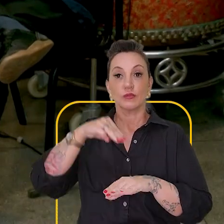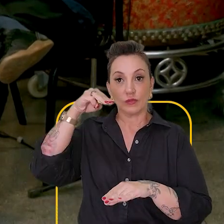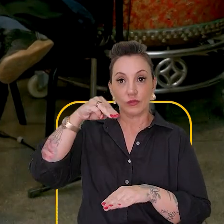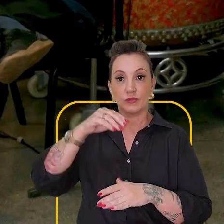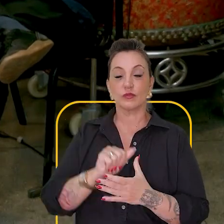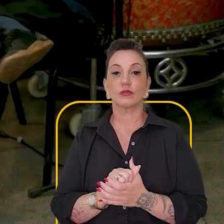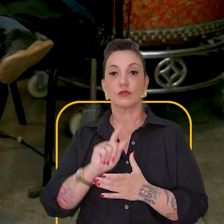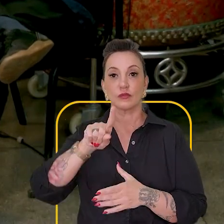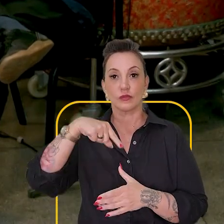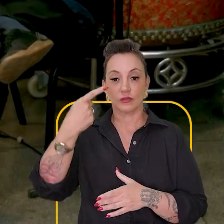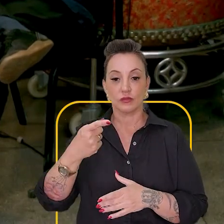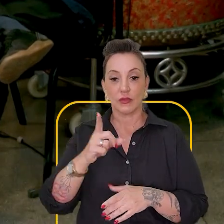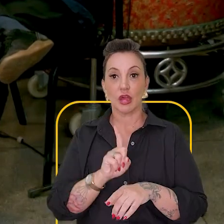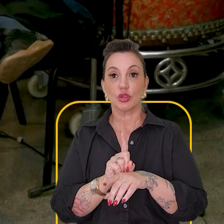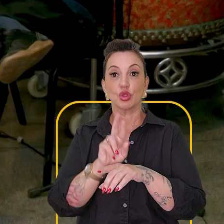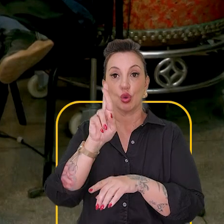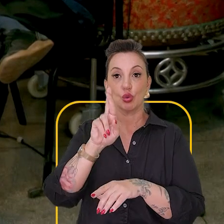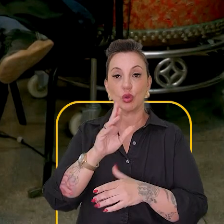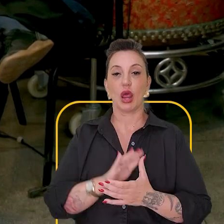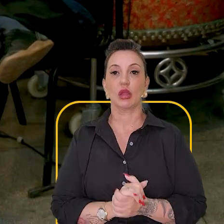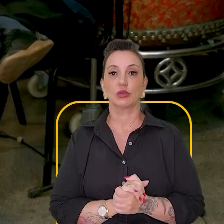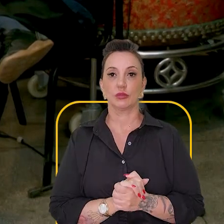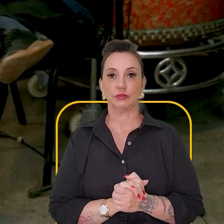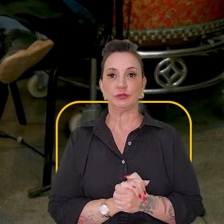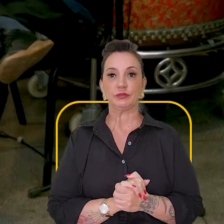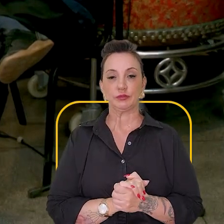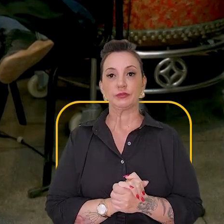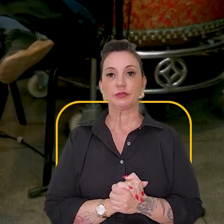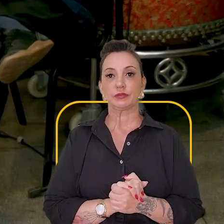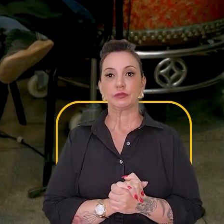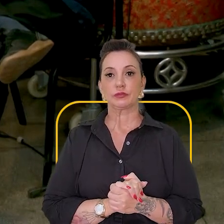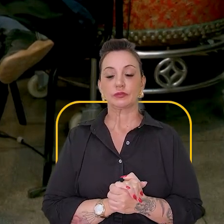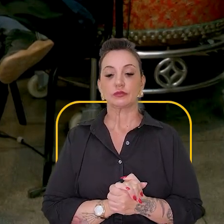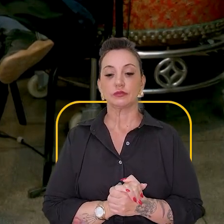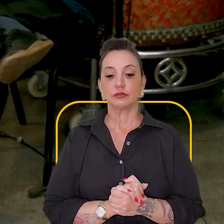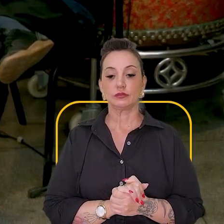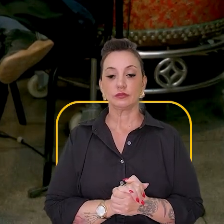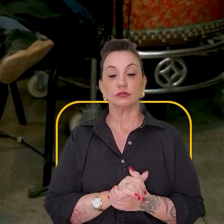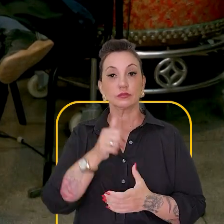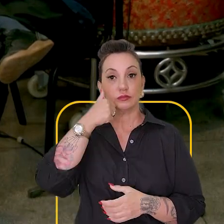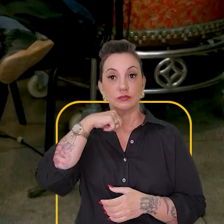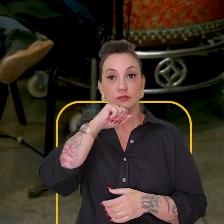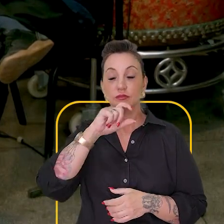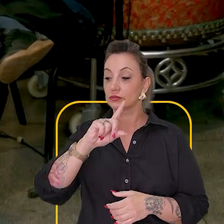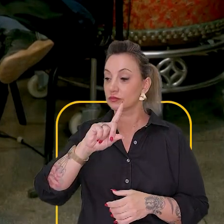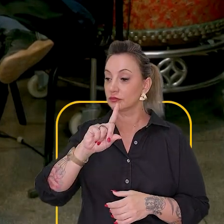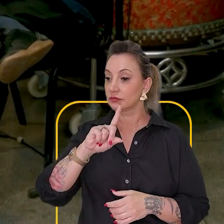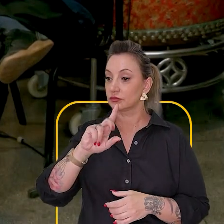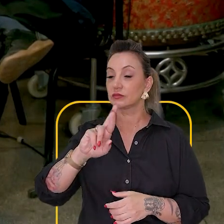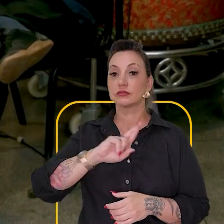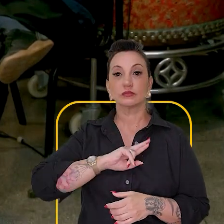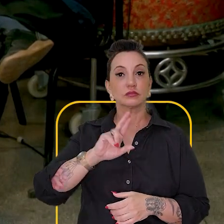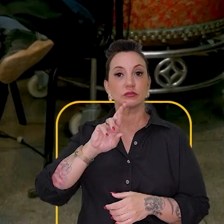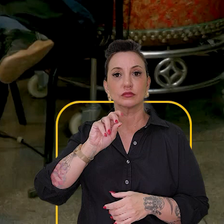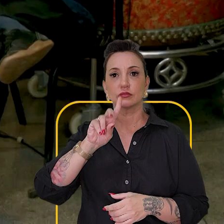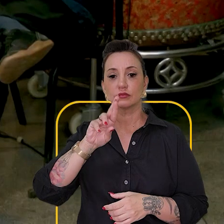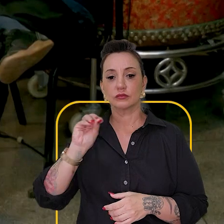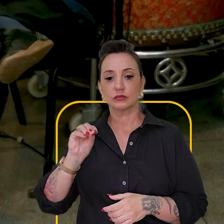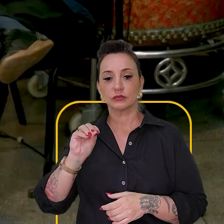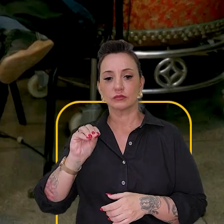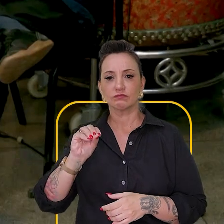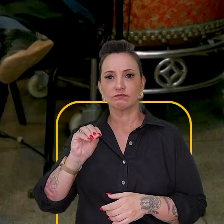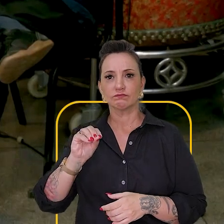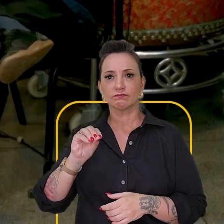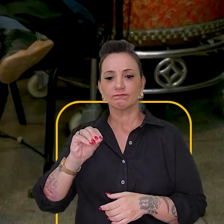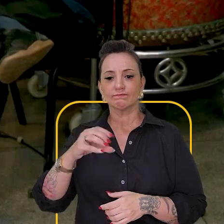mestrado e depois ele fez doutorado né e a mãe dele fala nossa Durban O Rodrigo é o menino que